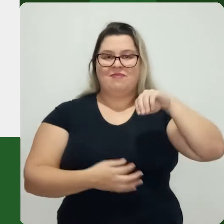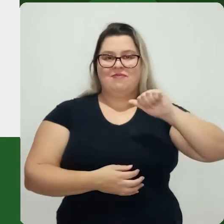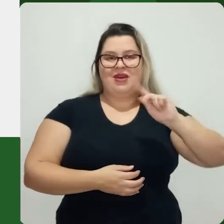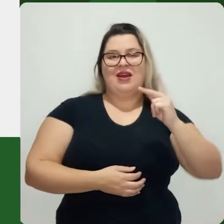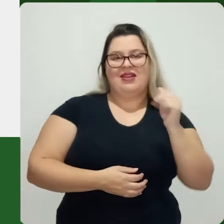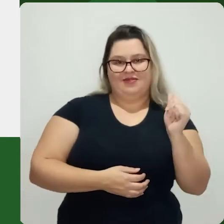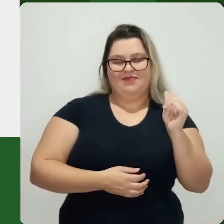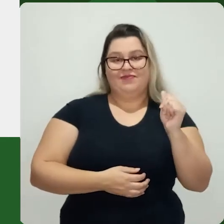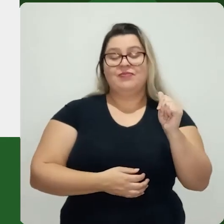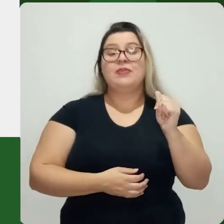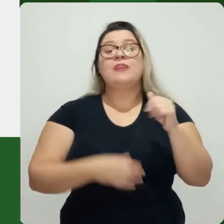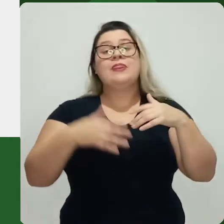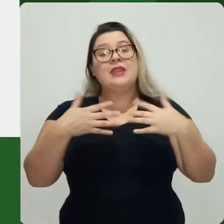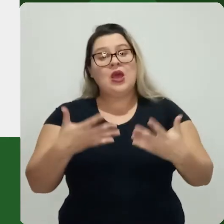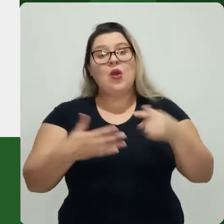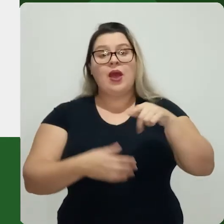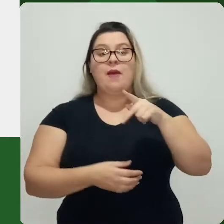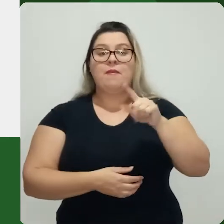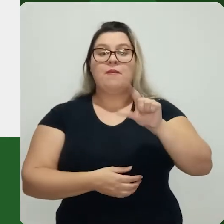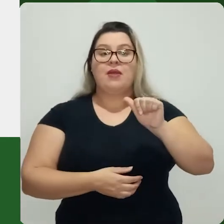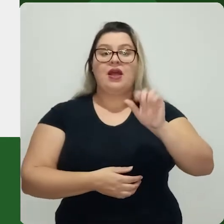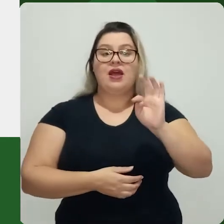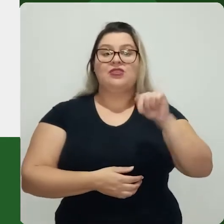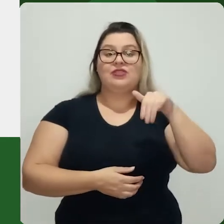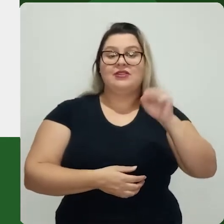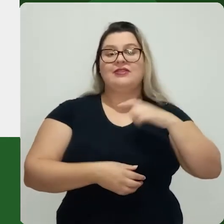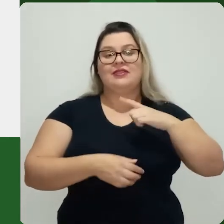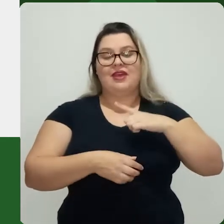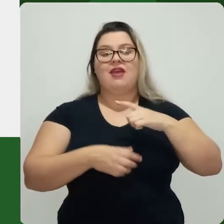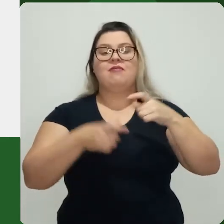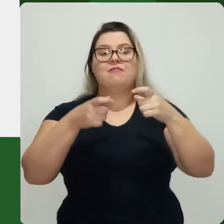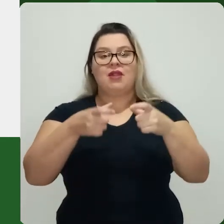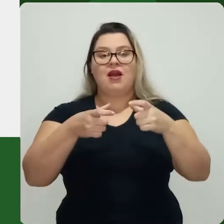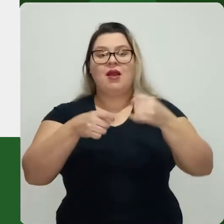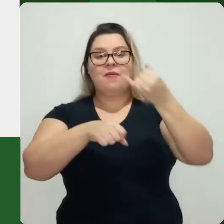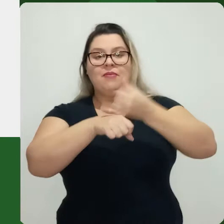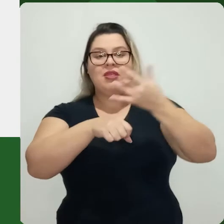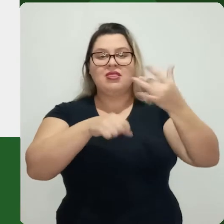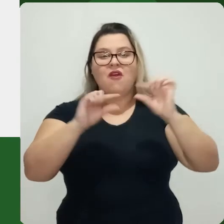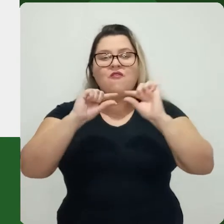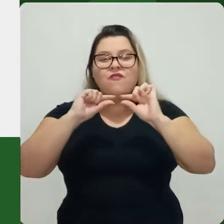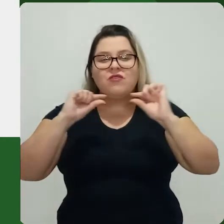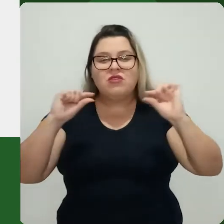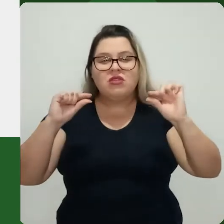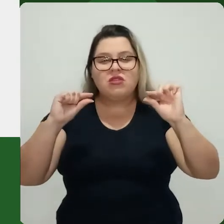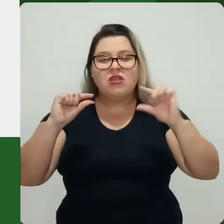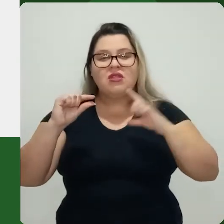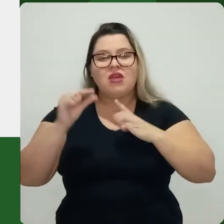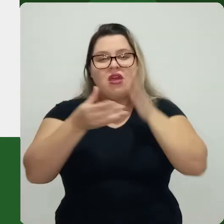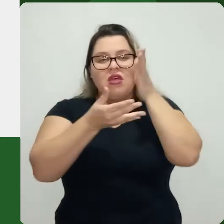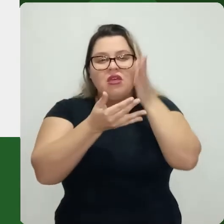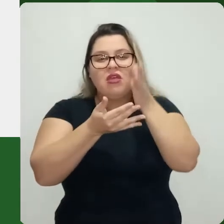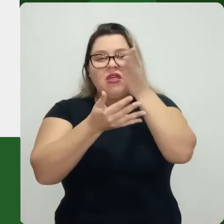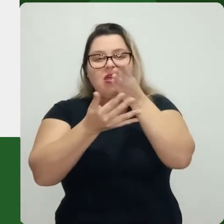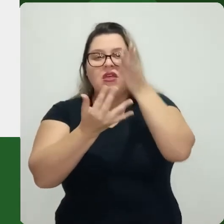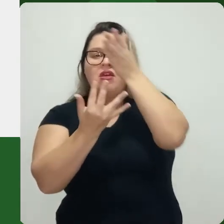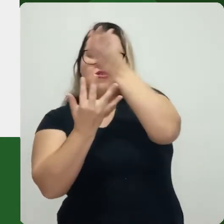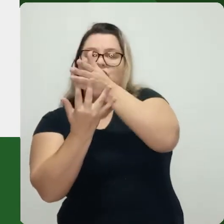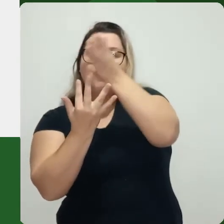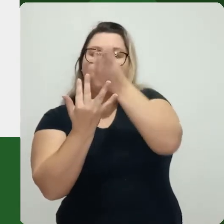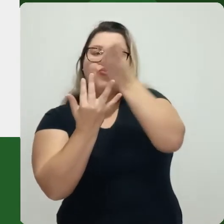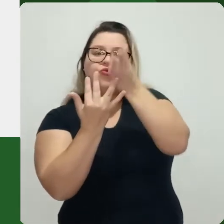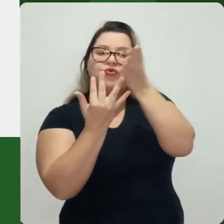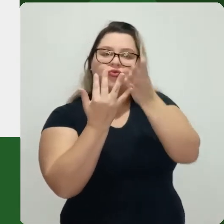malha. Estas platinas consistem em placas de metal finas, posicionadas entre as